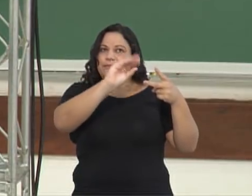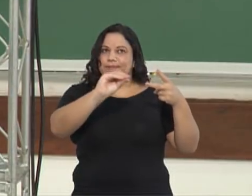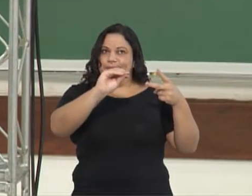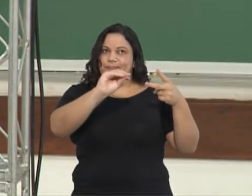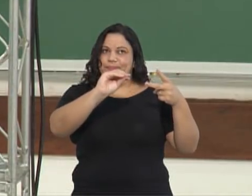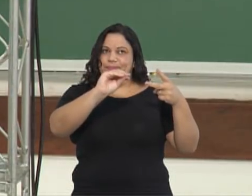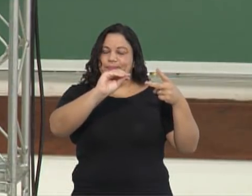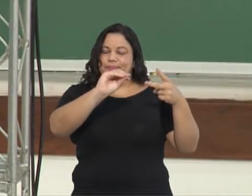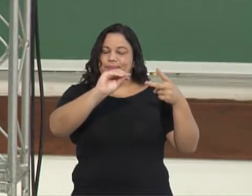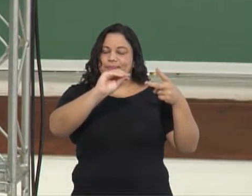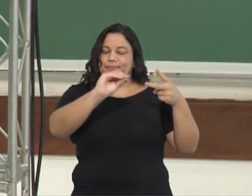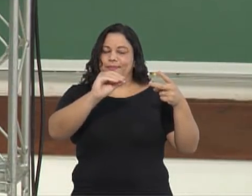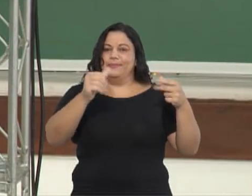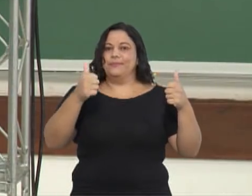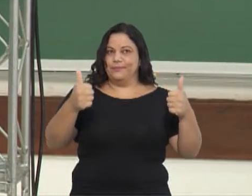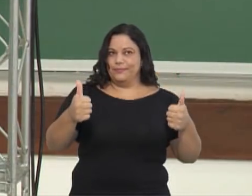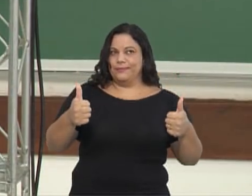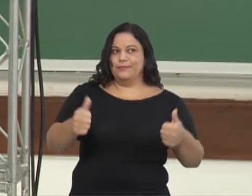Let's start.